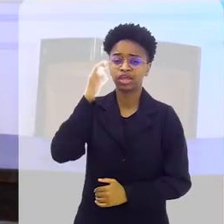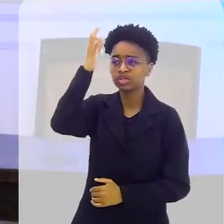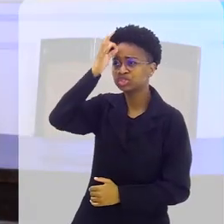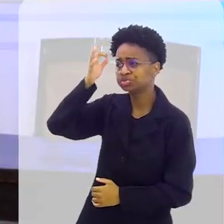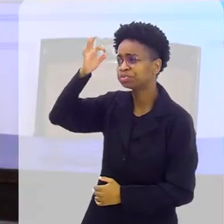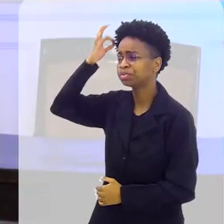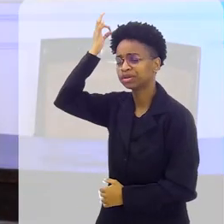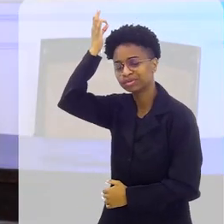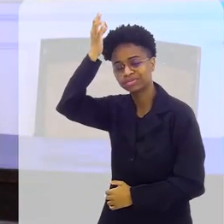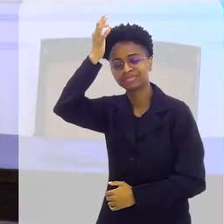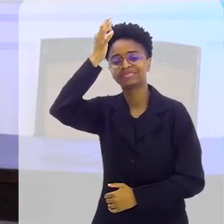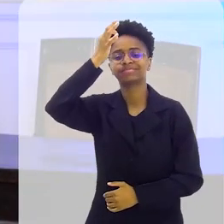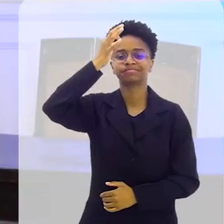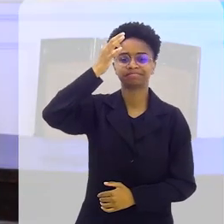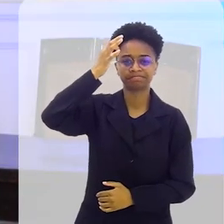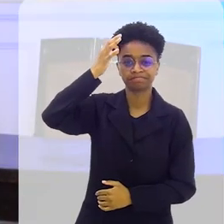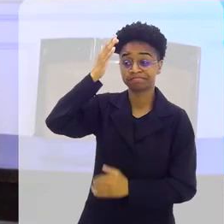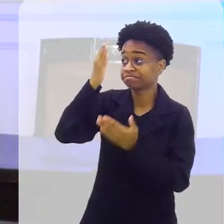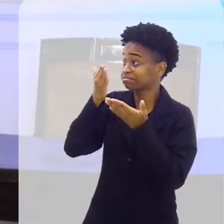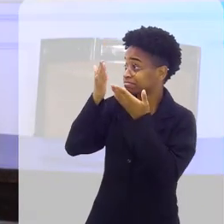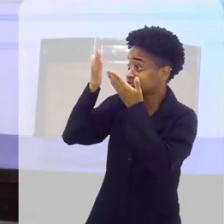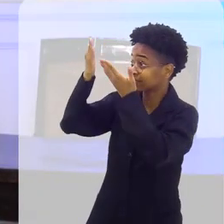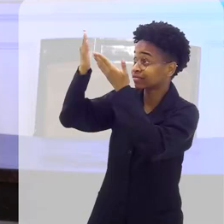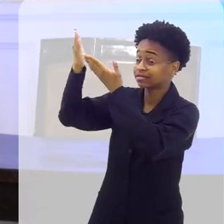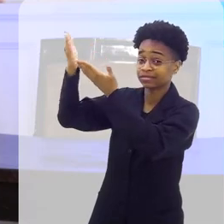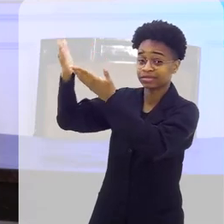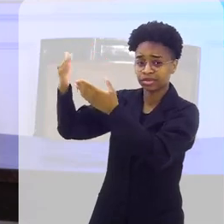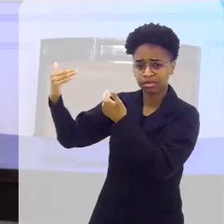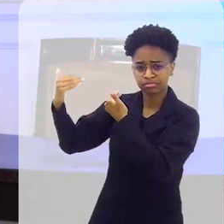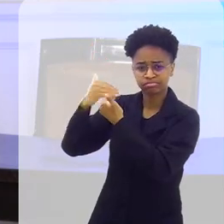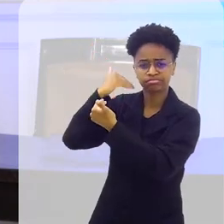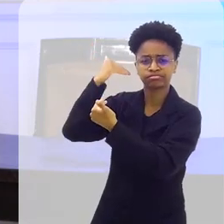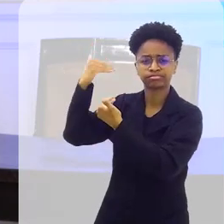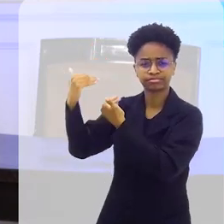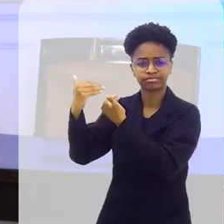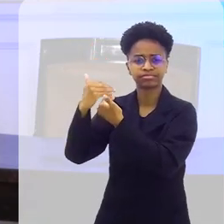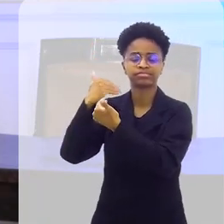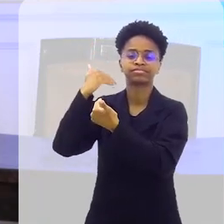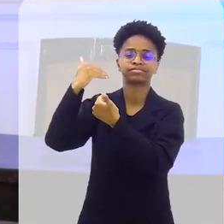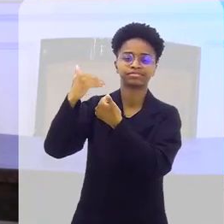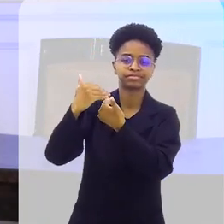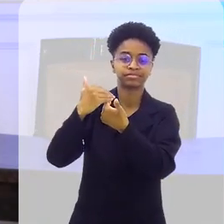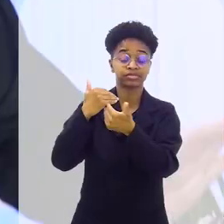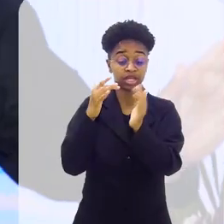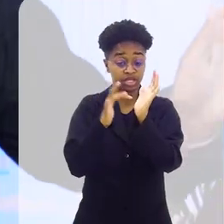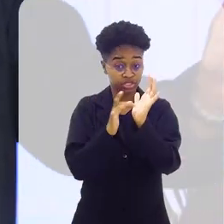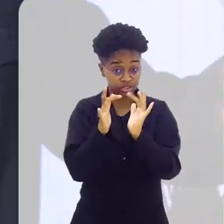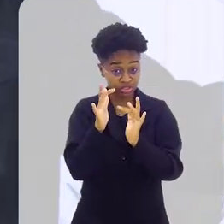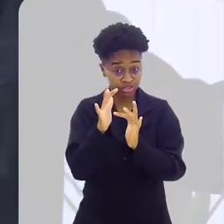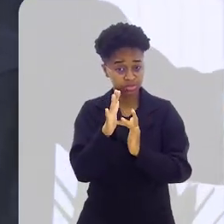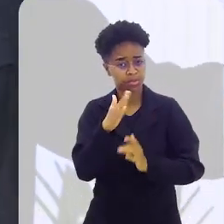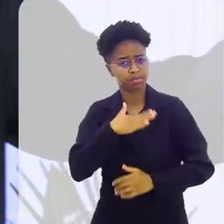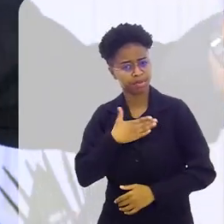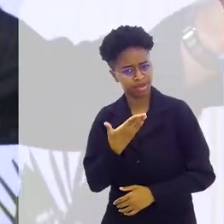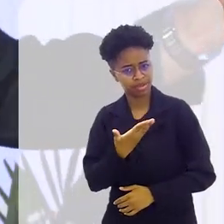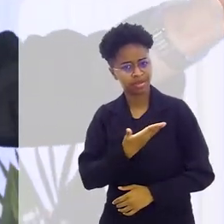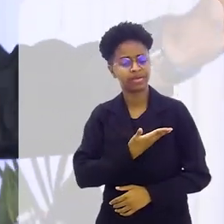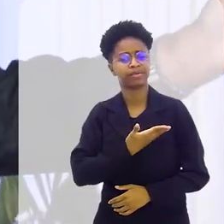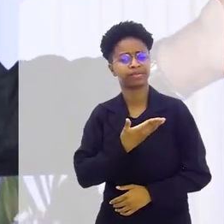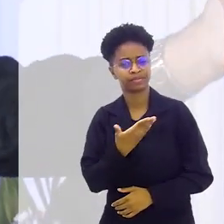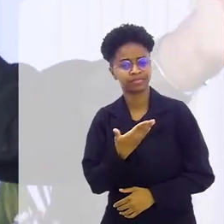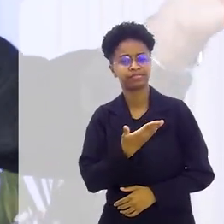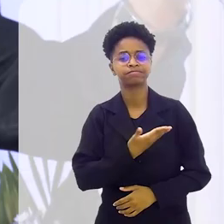o Espírito Santo, Ele é o Consolador. Jesus Cristo é